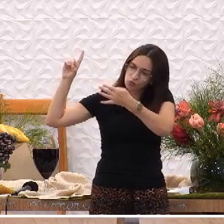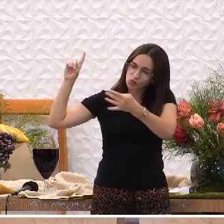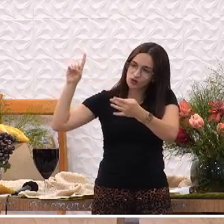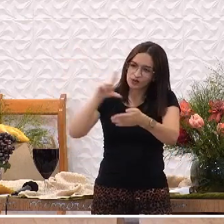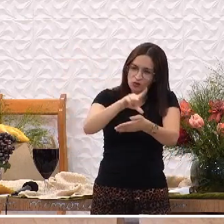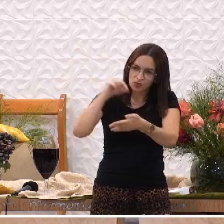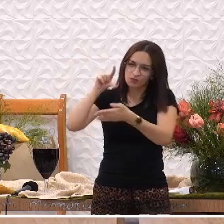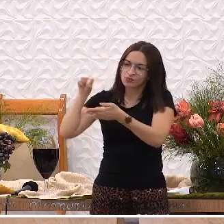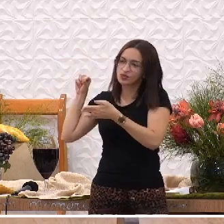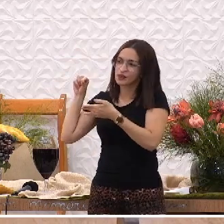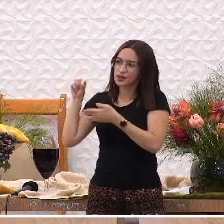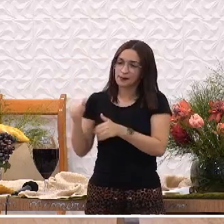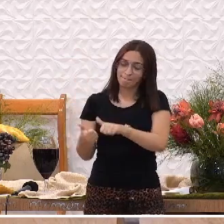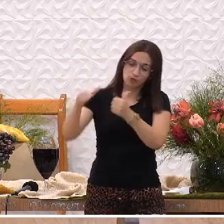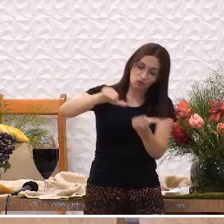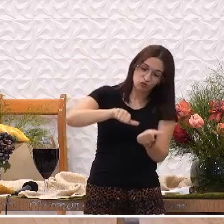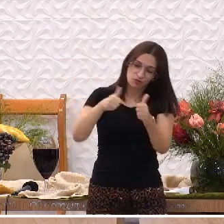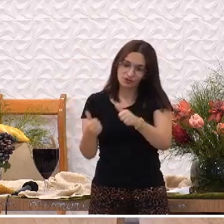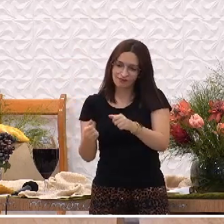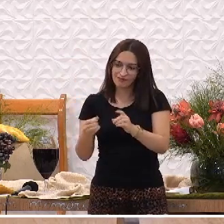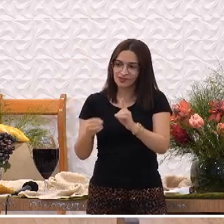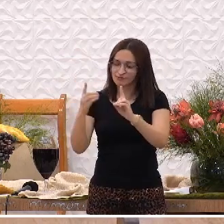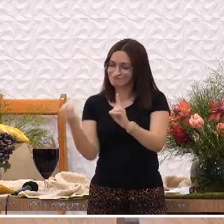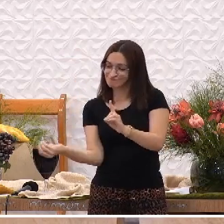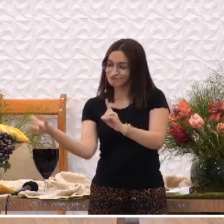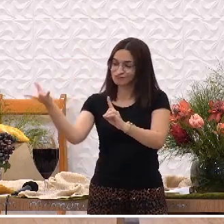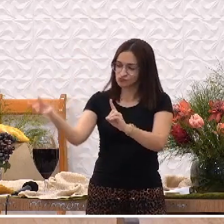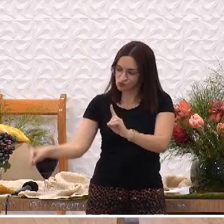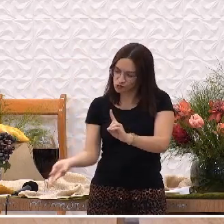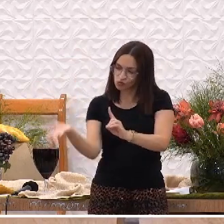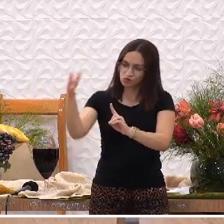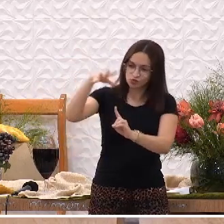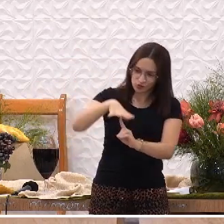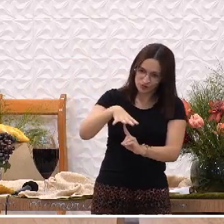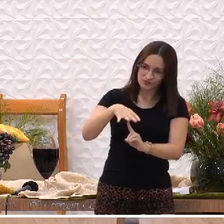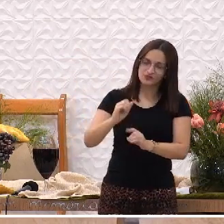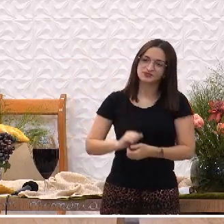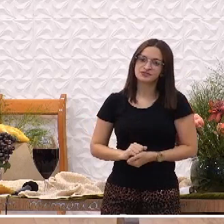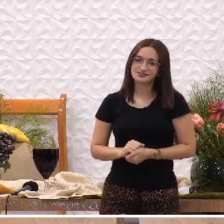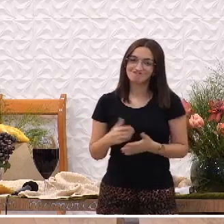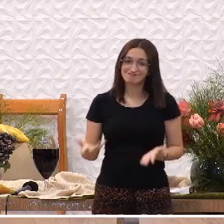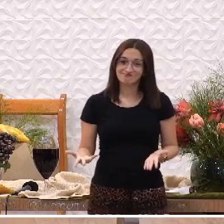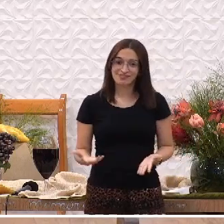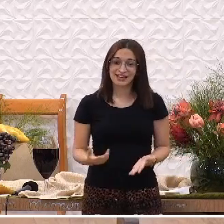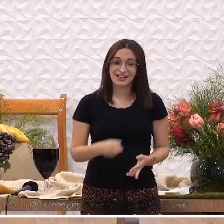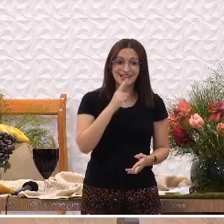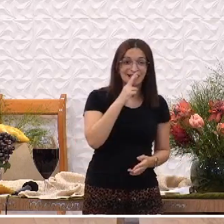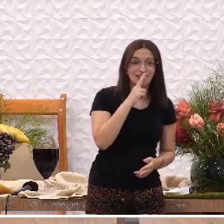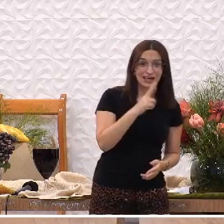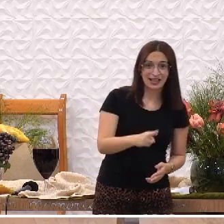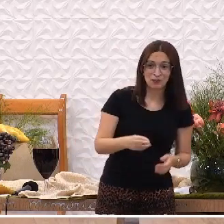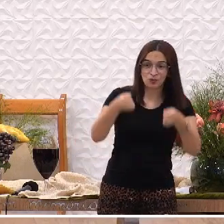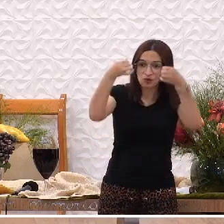eu acho que o batismo pode ser por aspersão. E coisas assim seriam apenas parte da resposta, não seriam a resposta